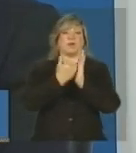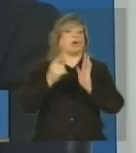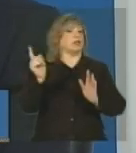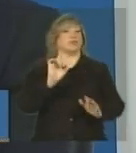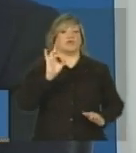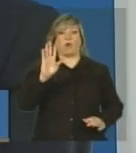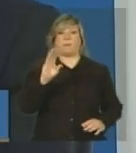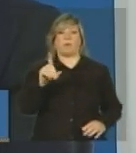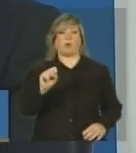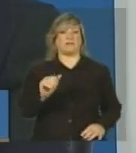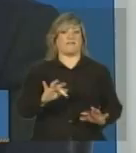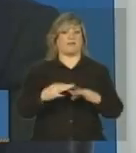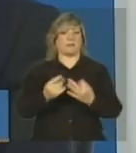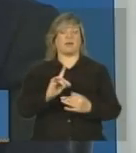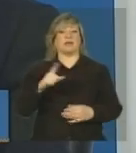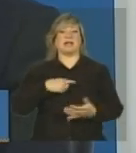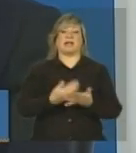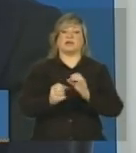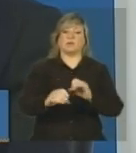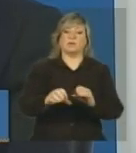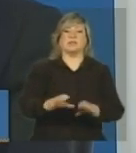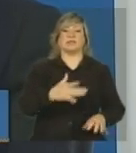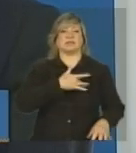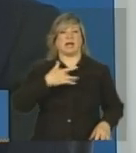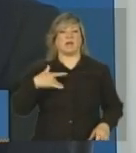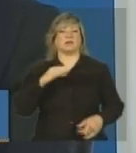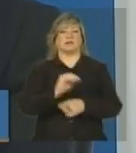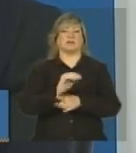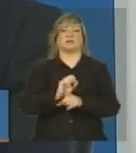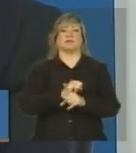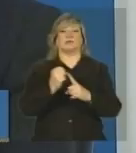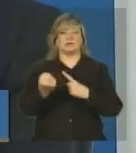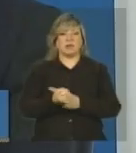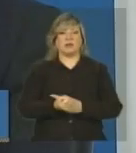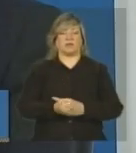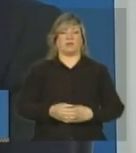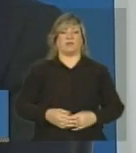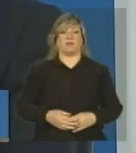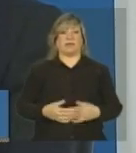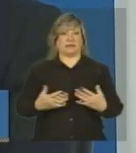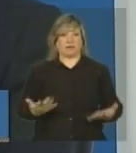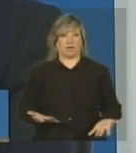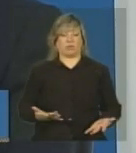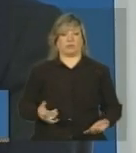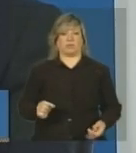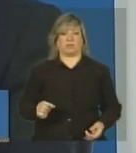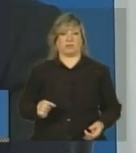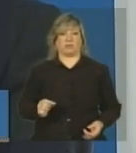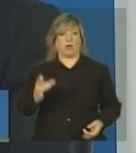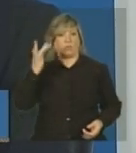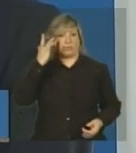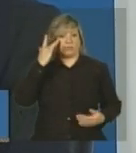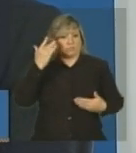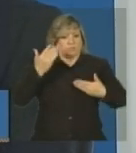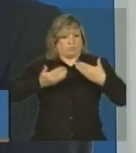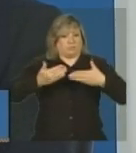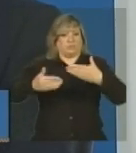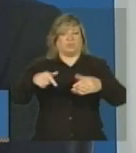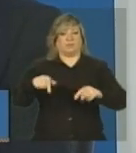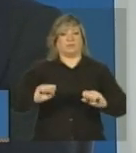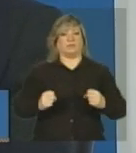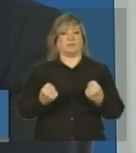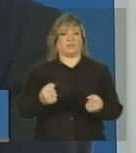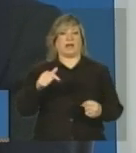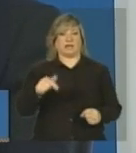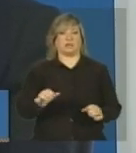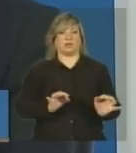só o Bolsa Família, mas na educação, na saúde, na assistência social. E a maturação desses órgãos de